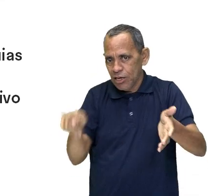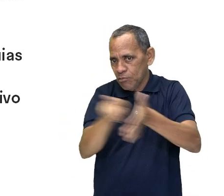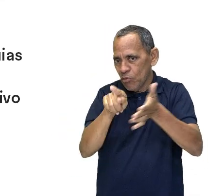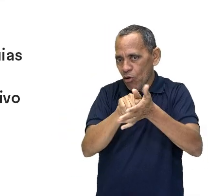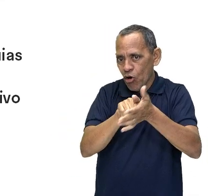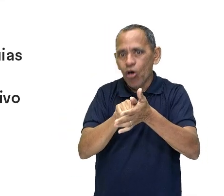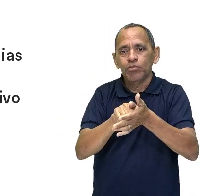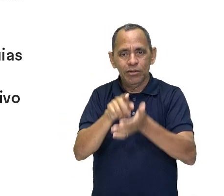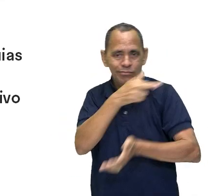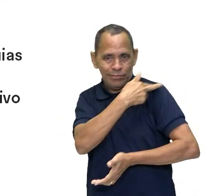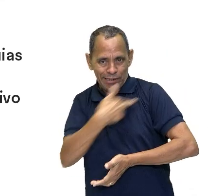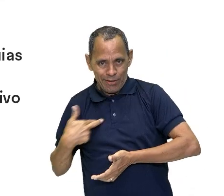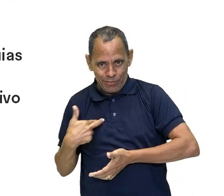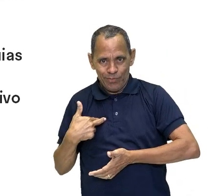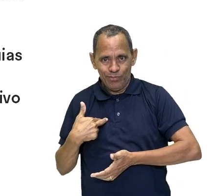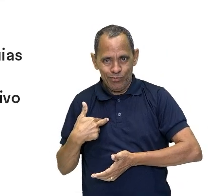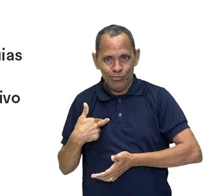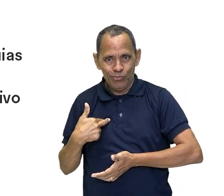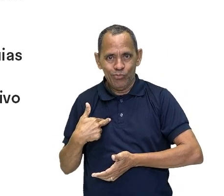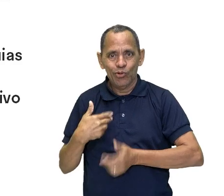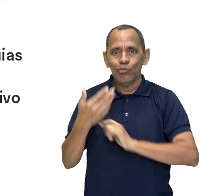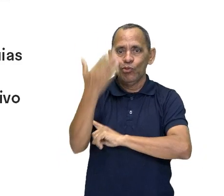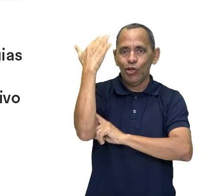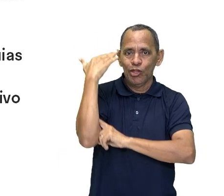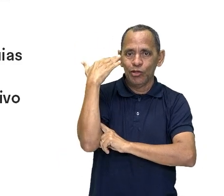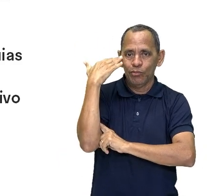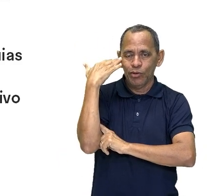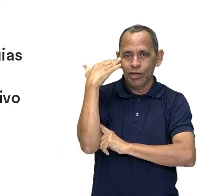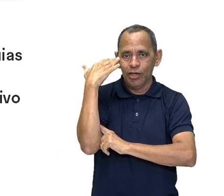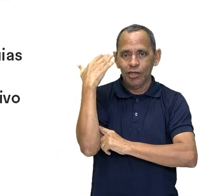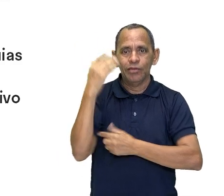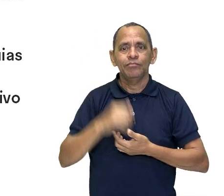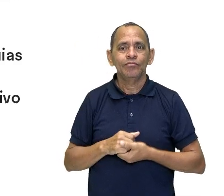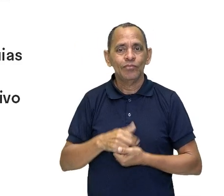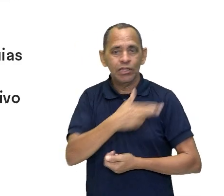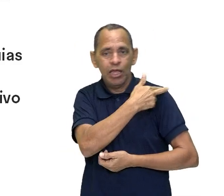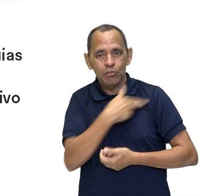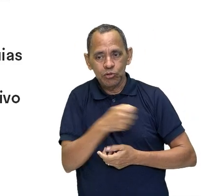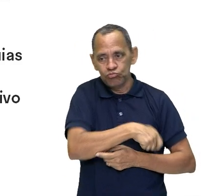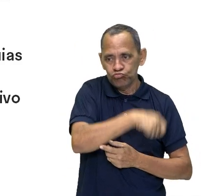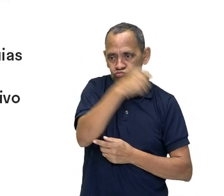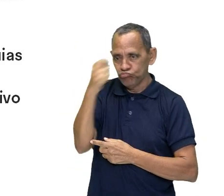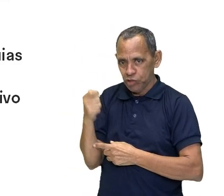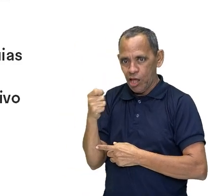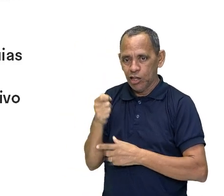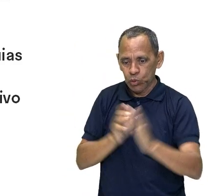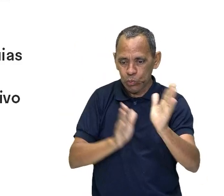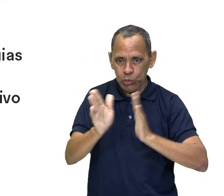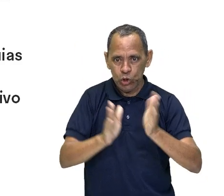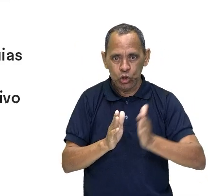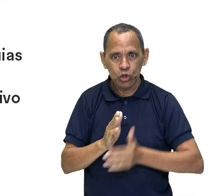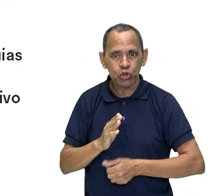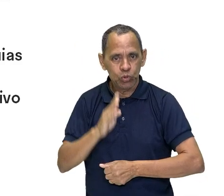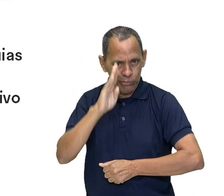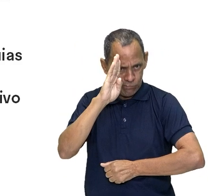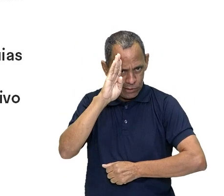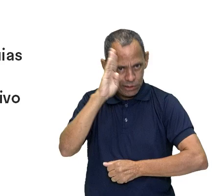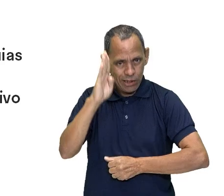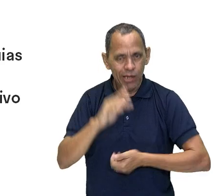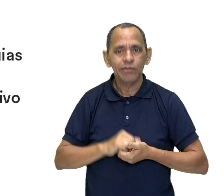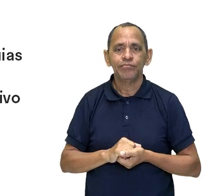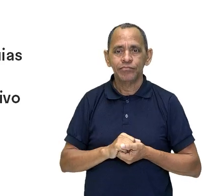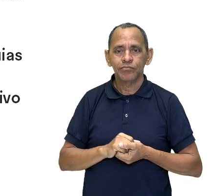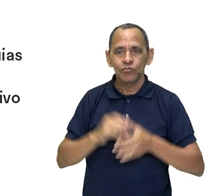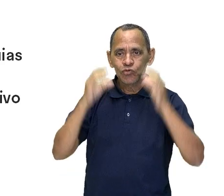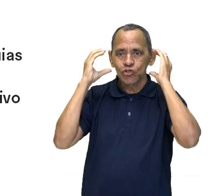República Velha, começando então com a República da Espada, que foi um período de militar, do Deodoro da Fonseca e Floriano